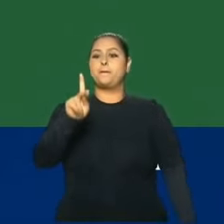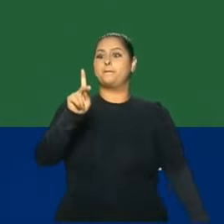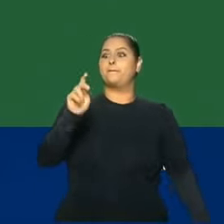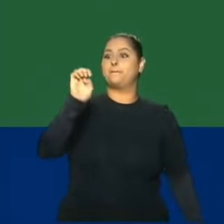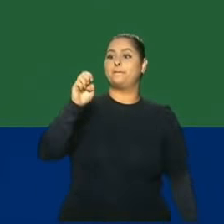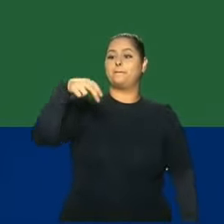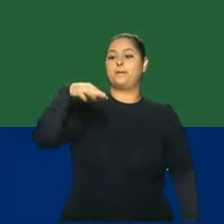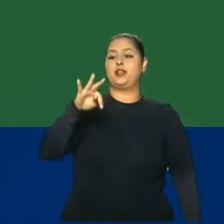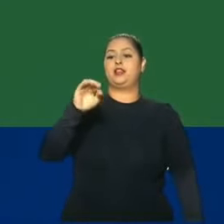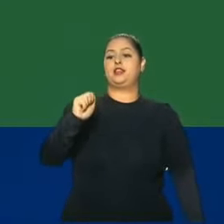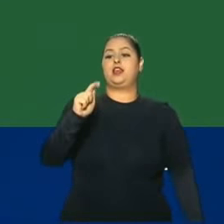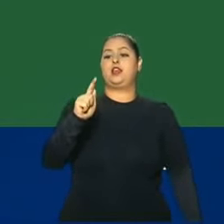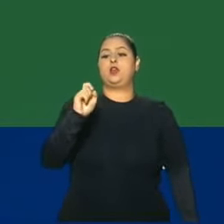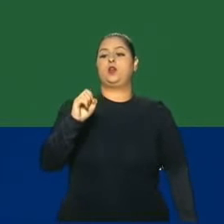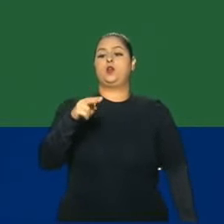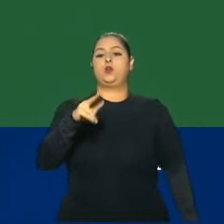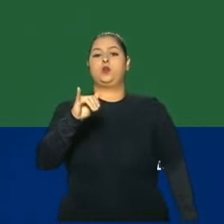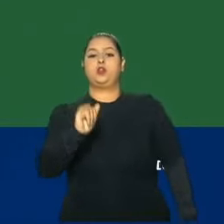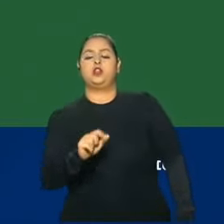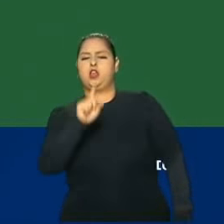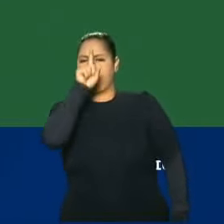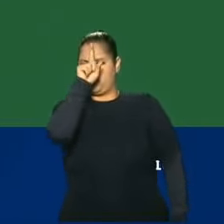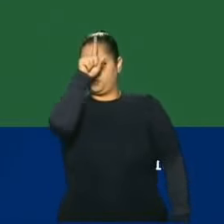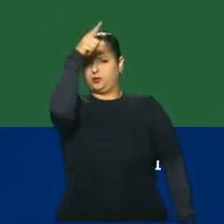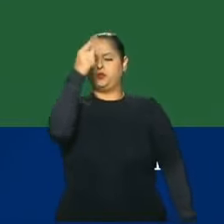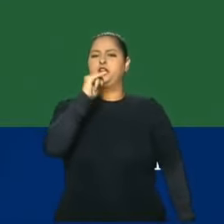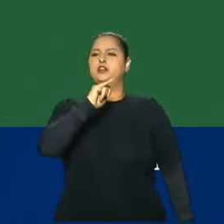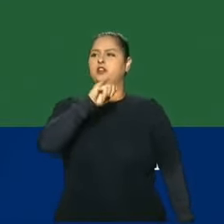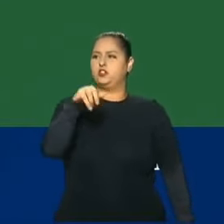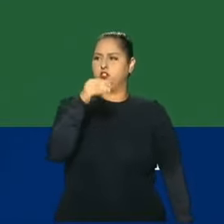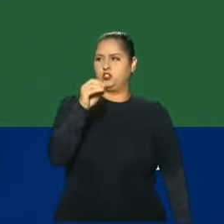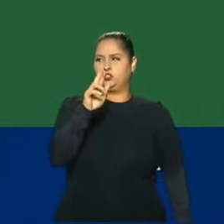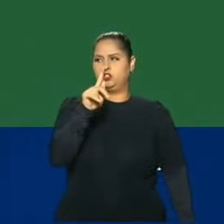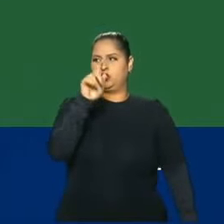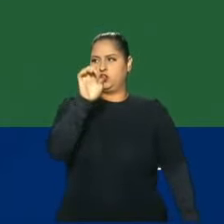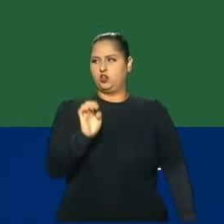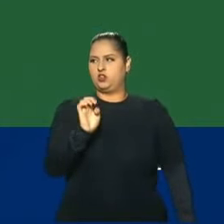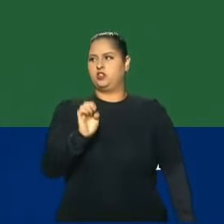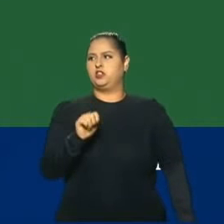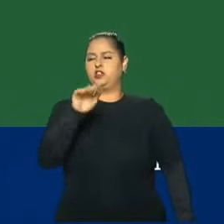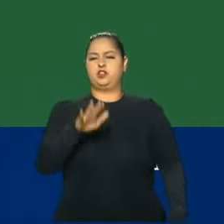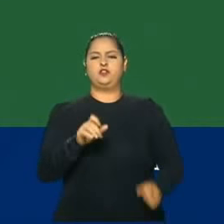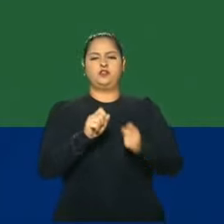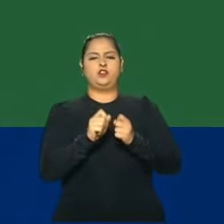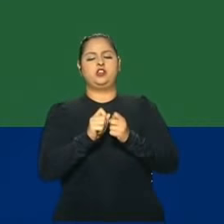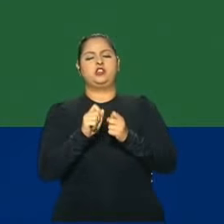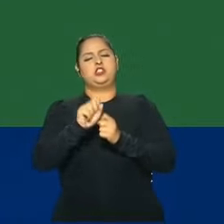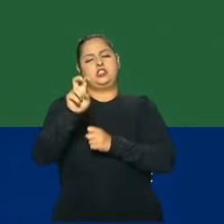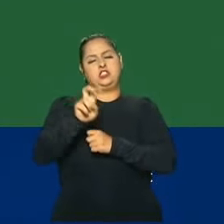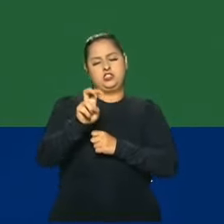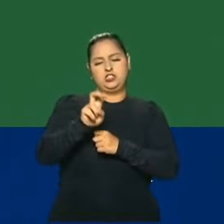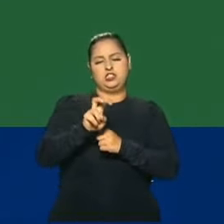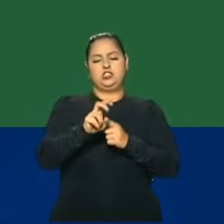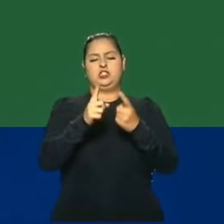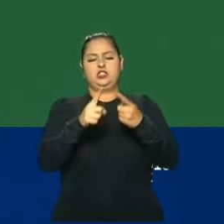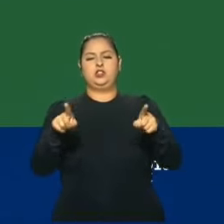Pentagonia, autoria Jorge Ribas. Interpretação Quinteto da Paraíba.